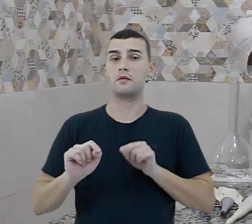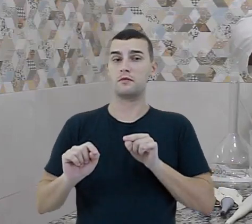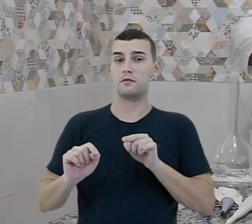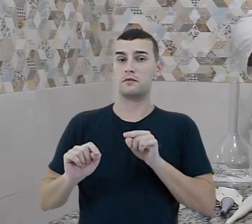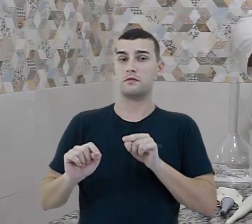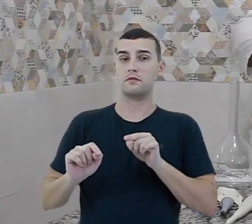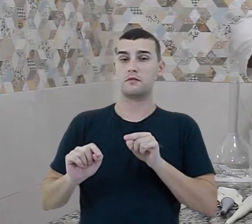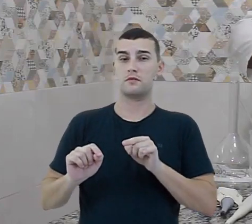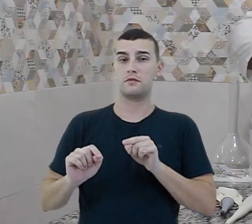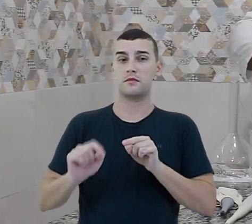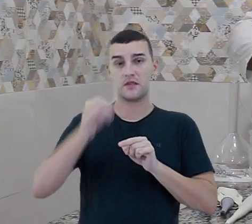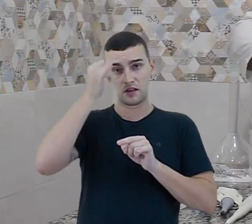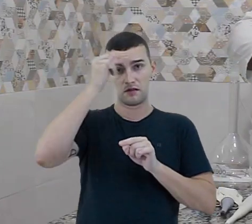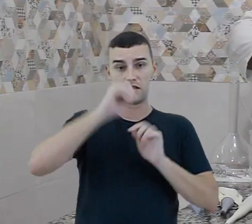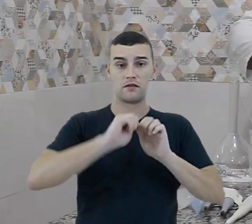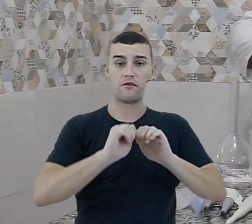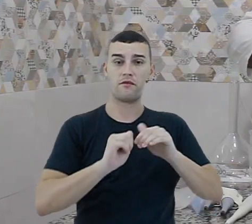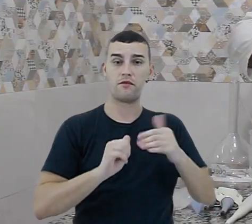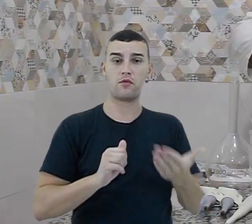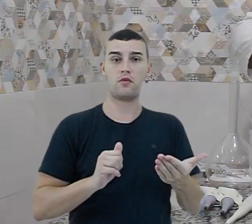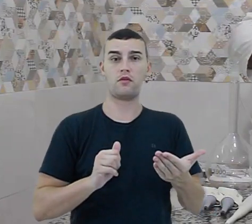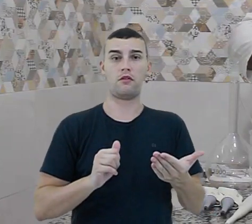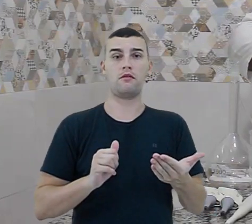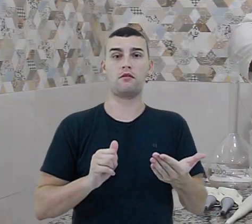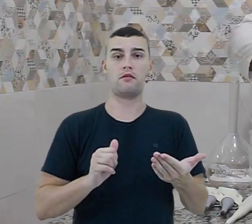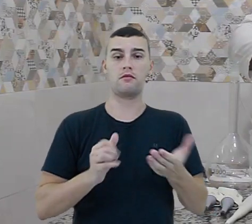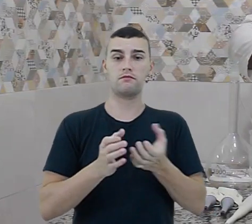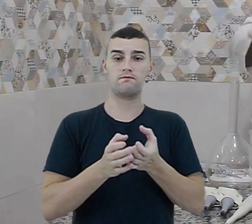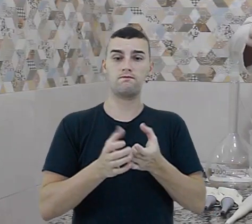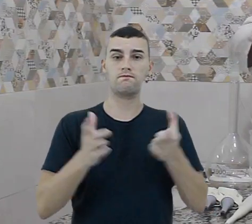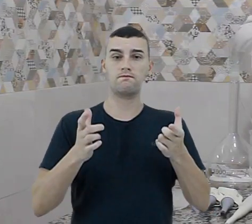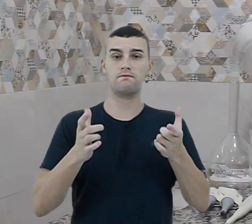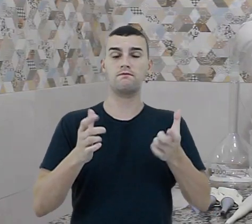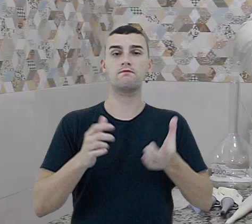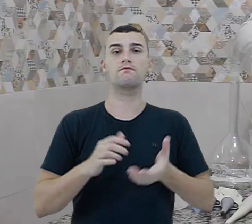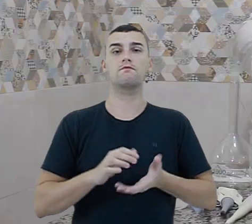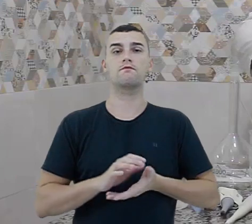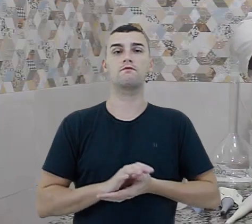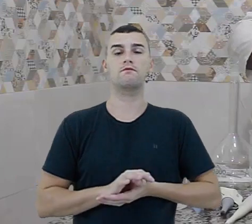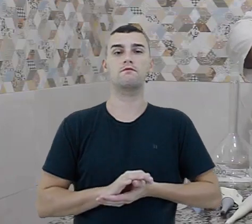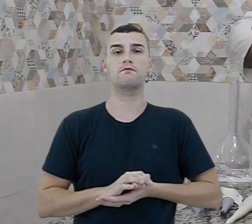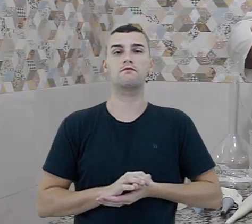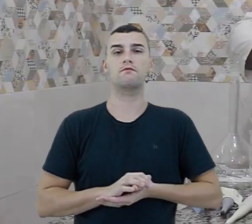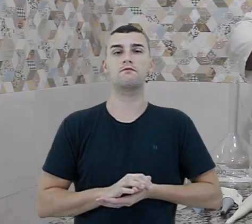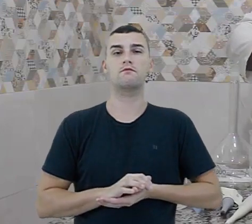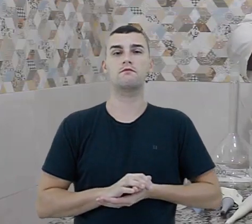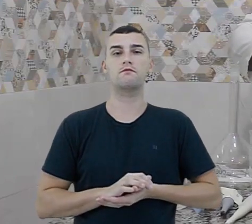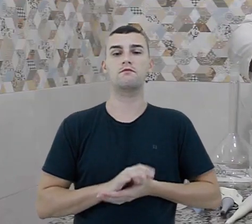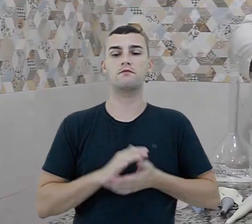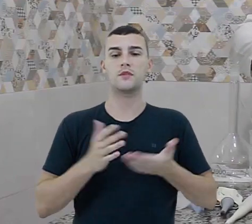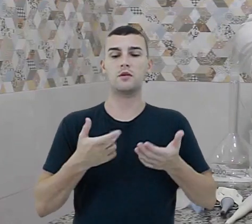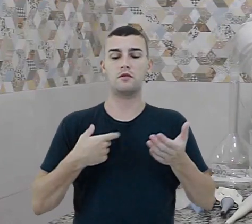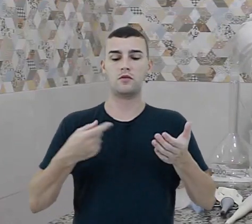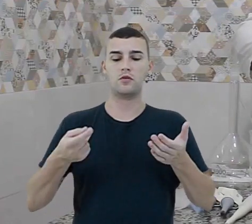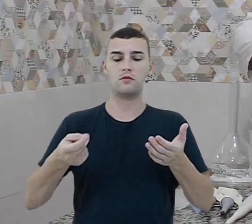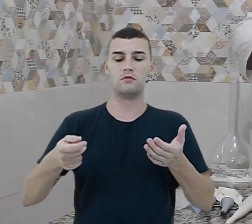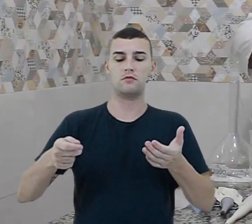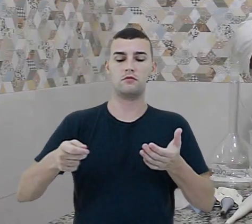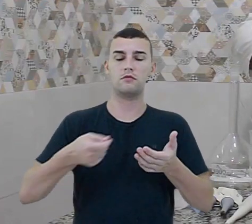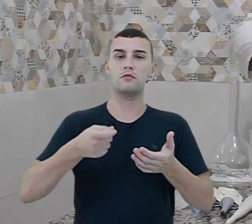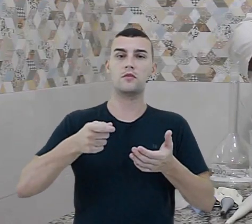para que esse reagente não venha cair fora, né, da minha